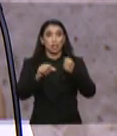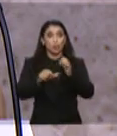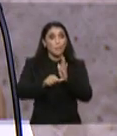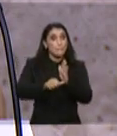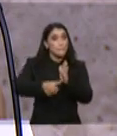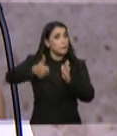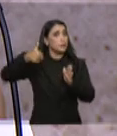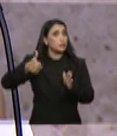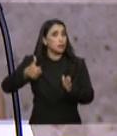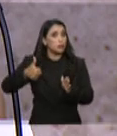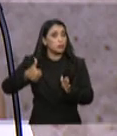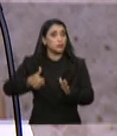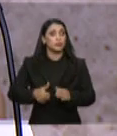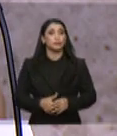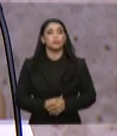1º